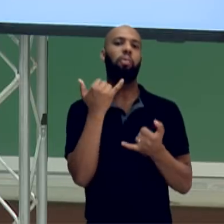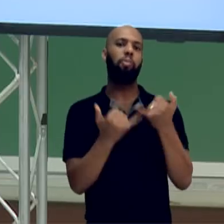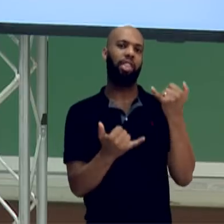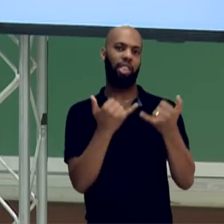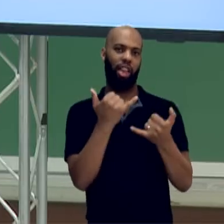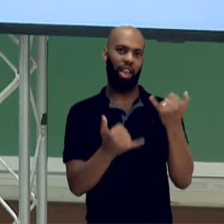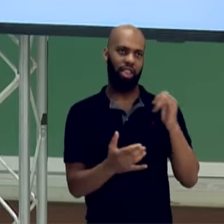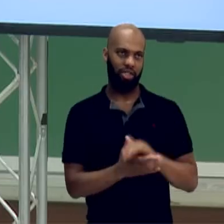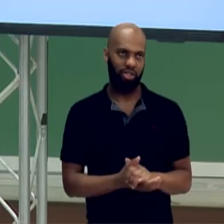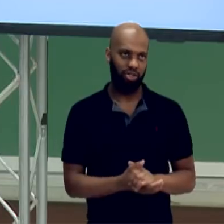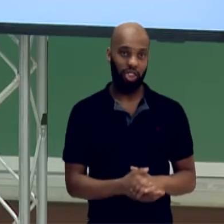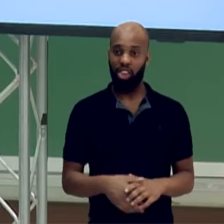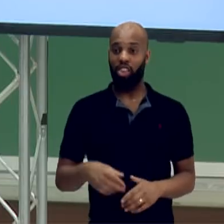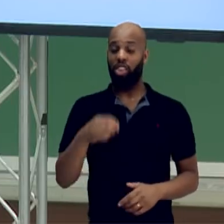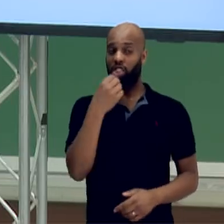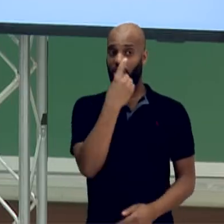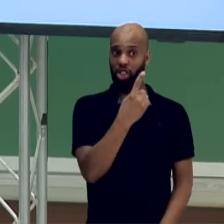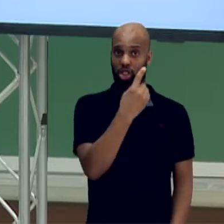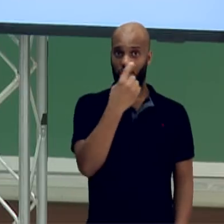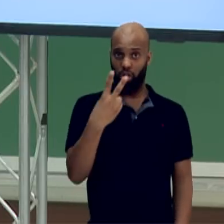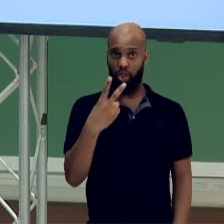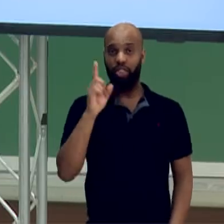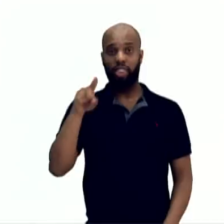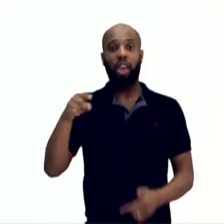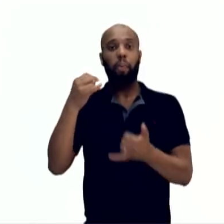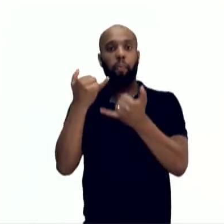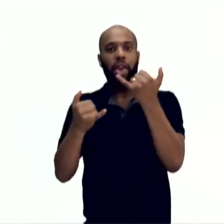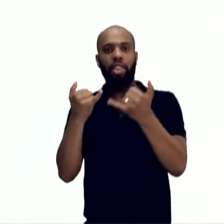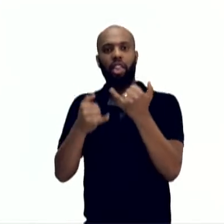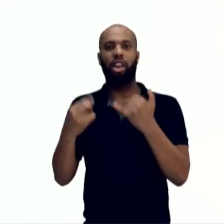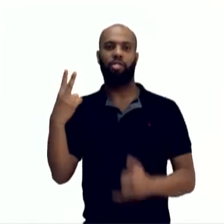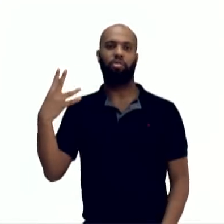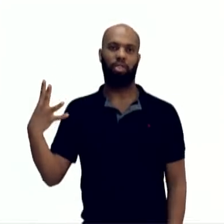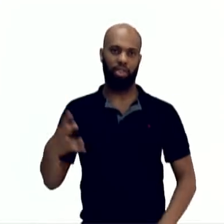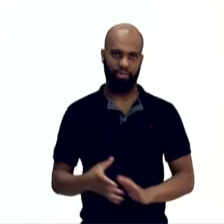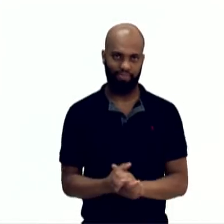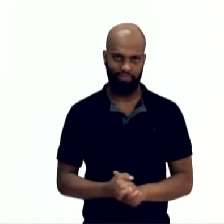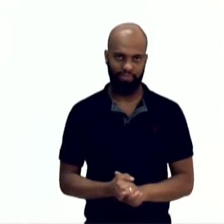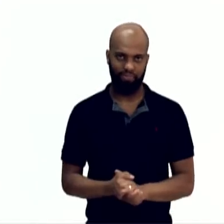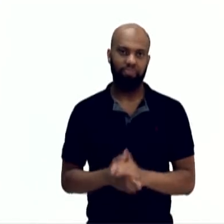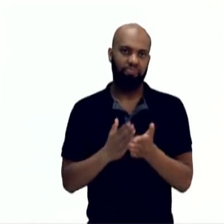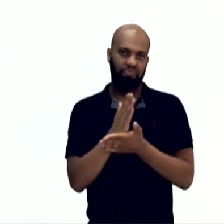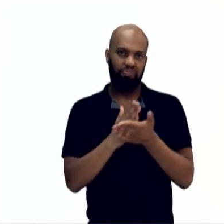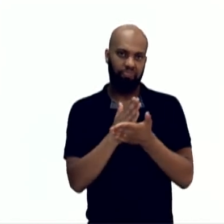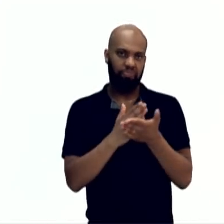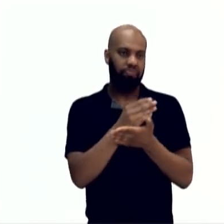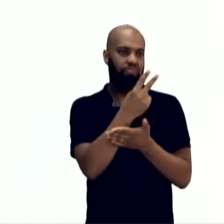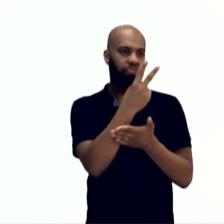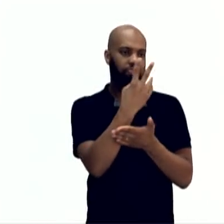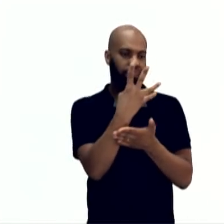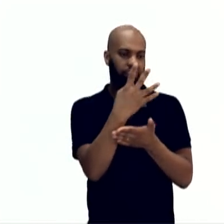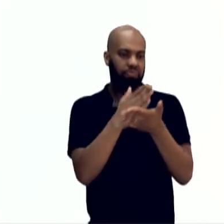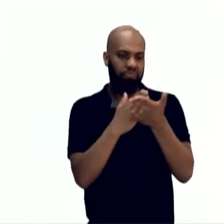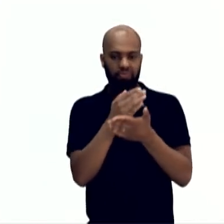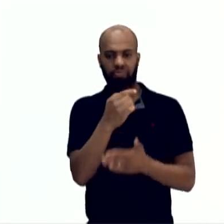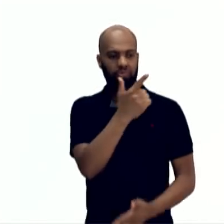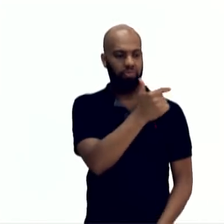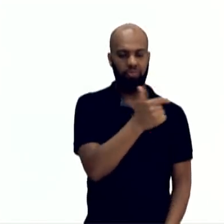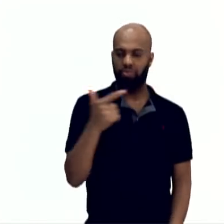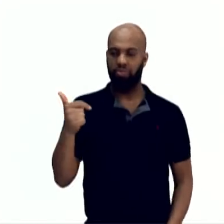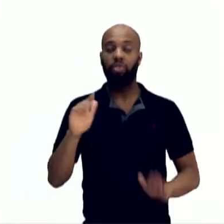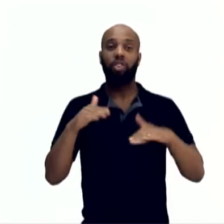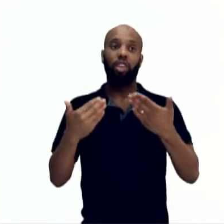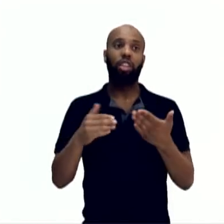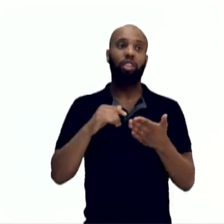metade. Então, conclui-se que o quê? Como 12 é metade de 24, então esse resto equivale a metade de um